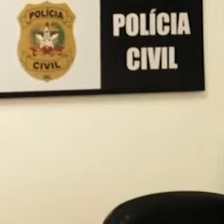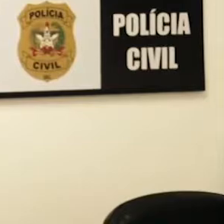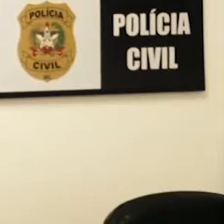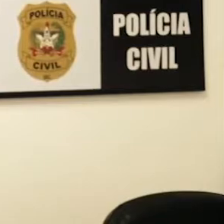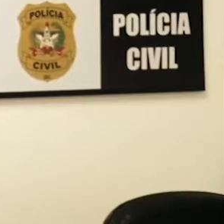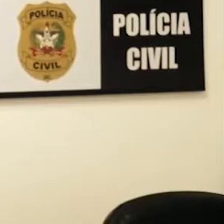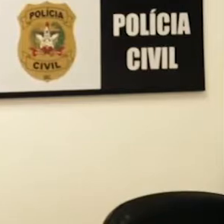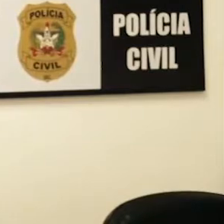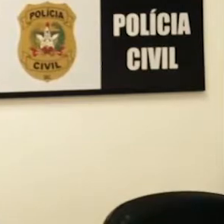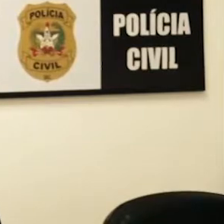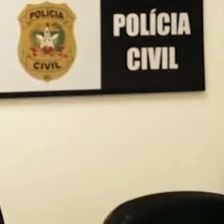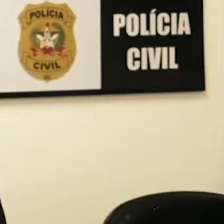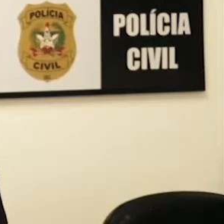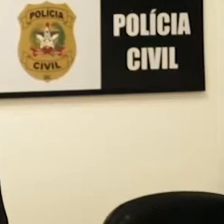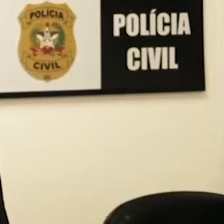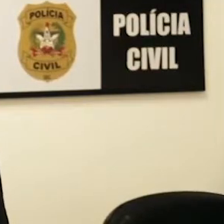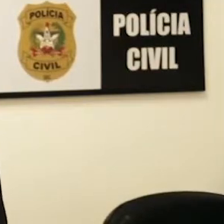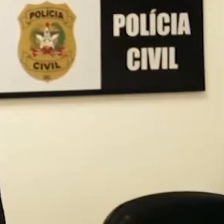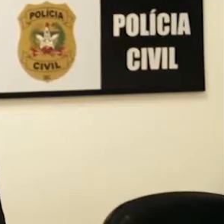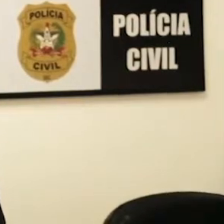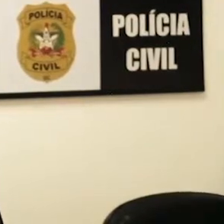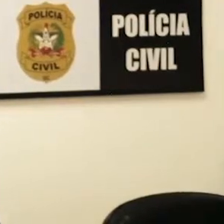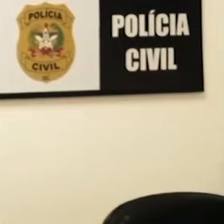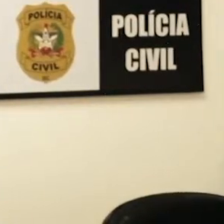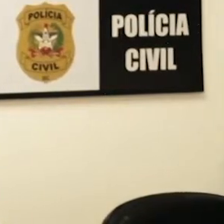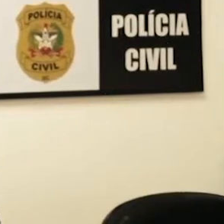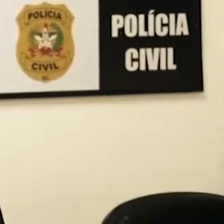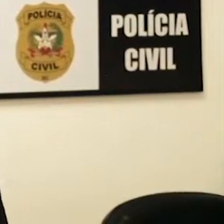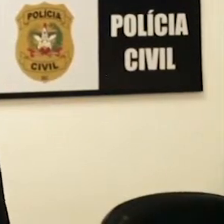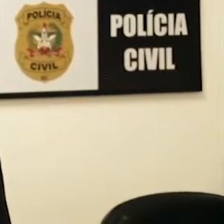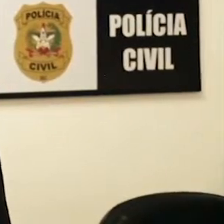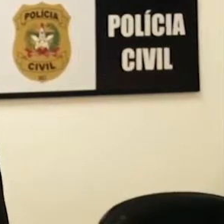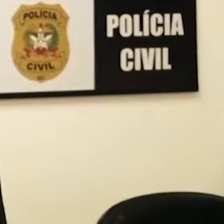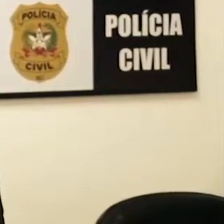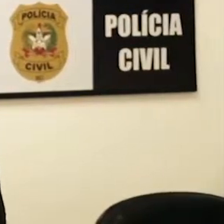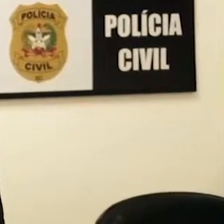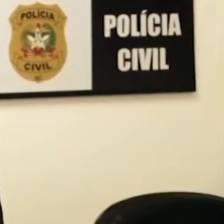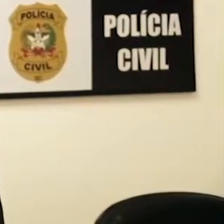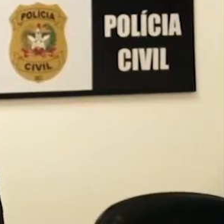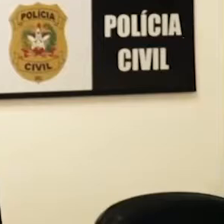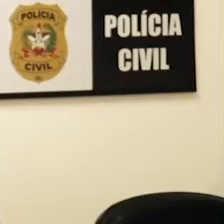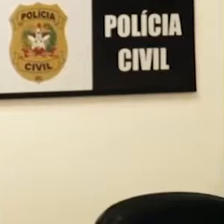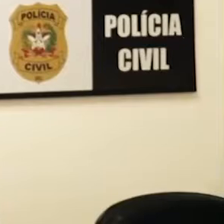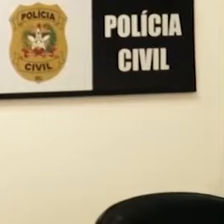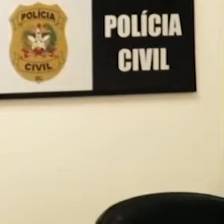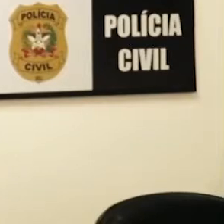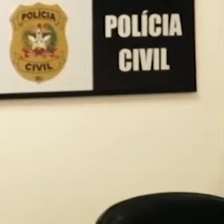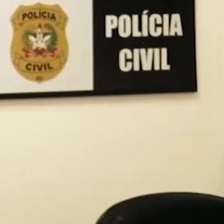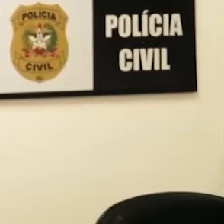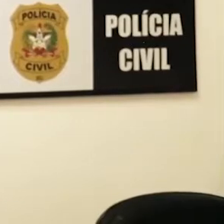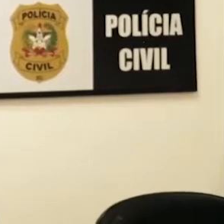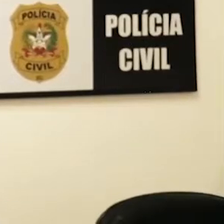né, das pessoas que têm a intenção de cometer crimes. Então, esse é o grande desafio.